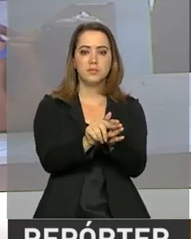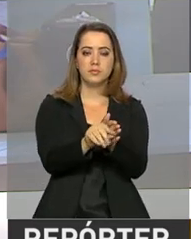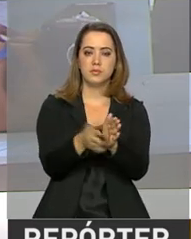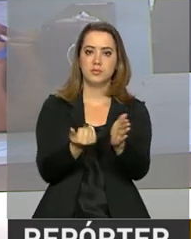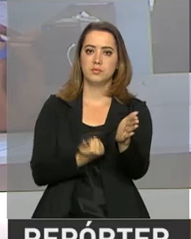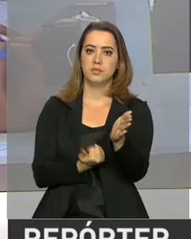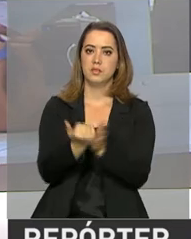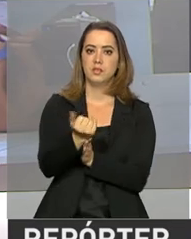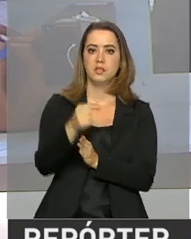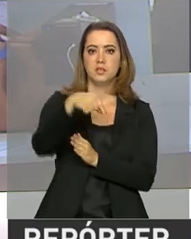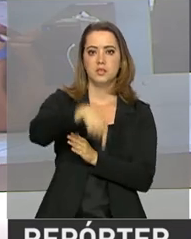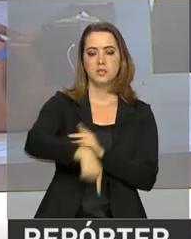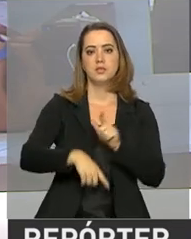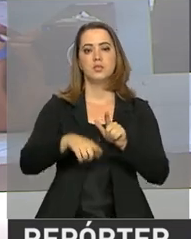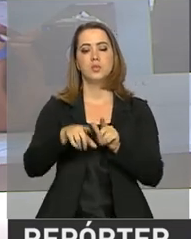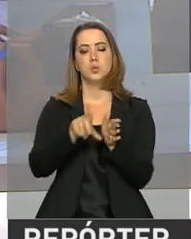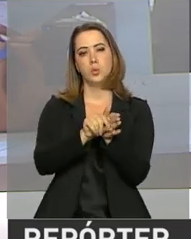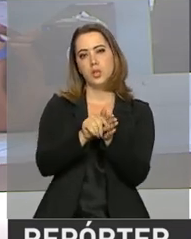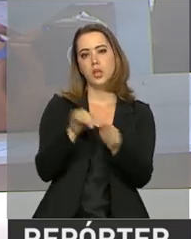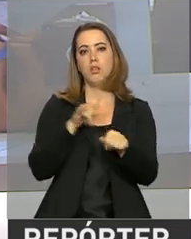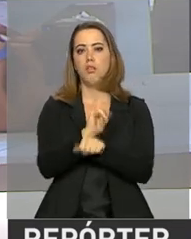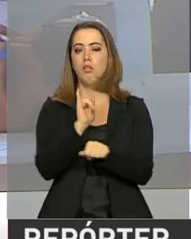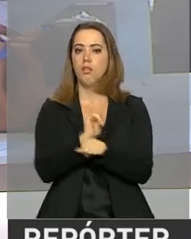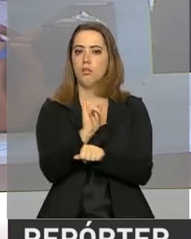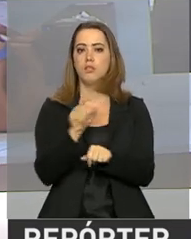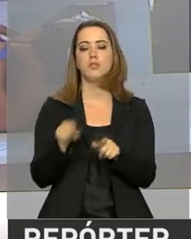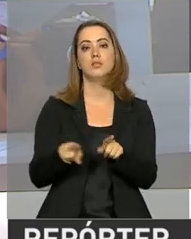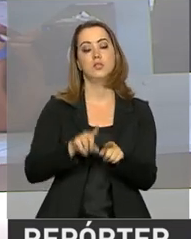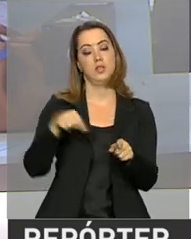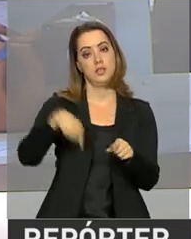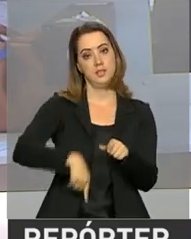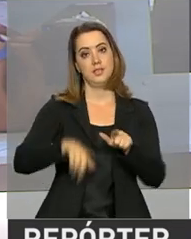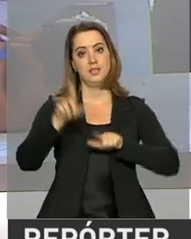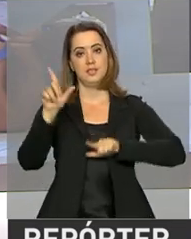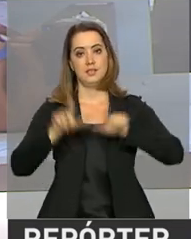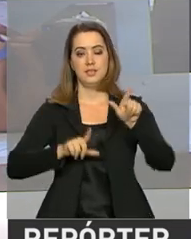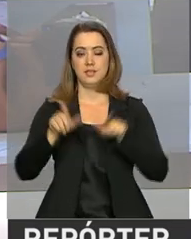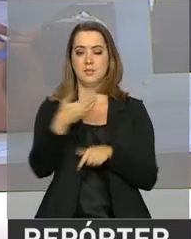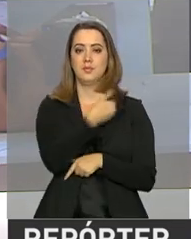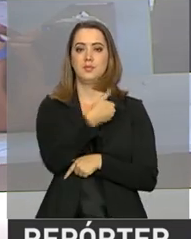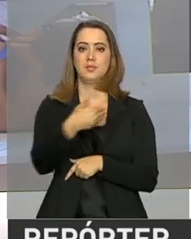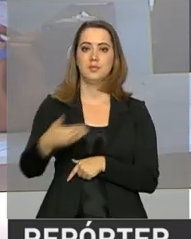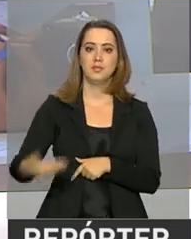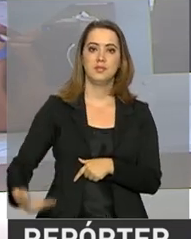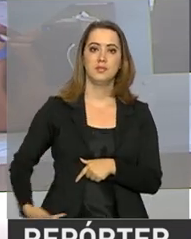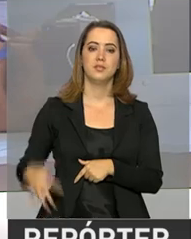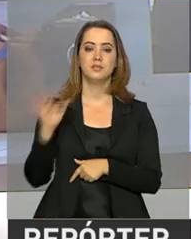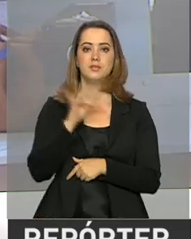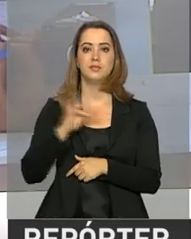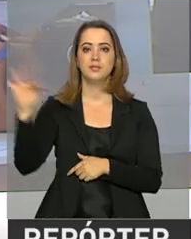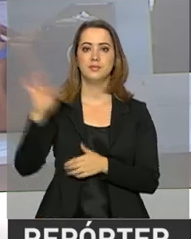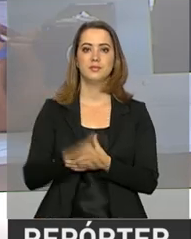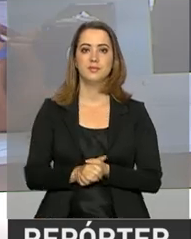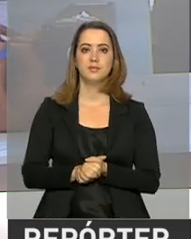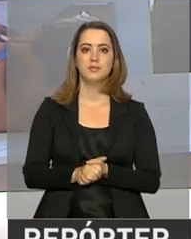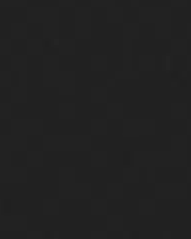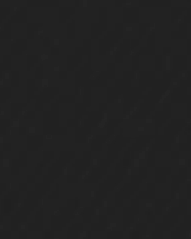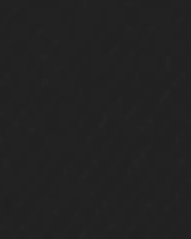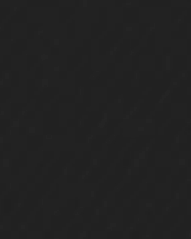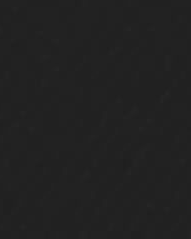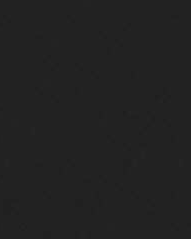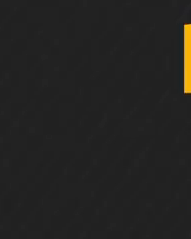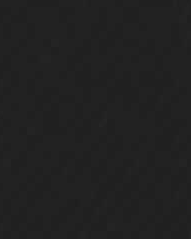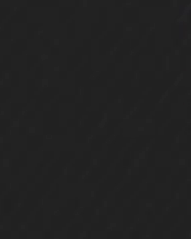nossas redes sociais no Twitter no Facebook no YouTube Continue com a gente aqui na NBR a TV do Governo